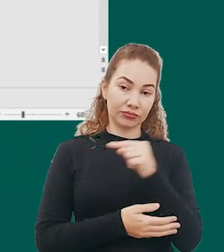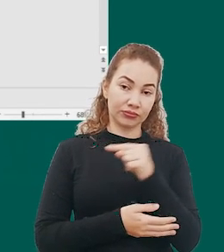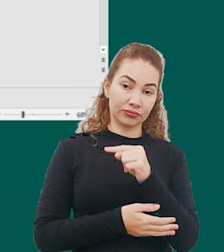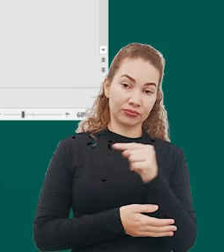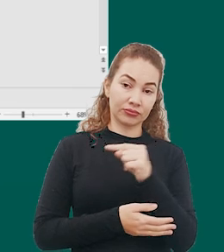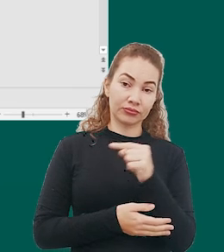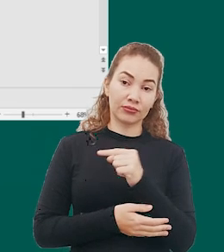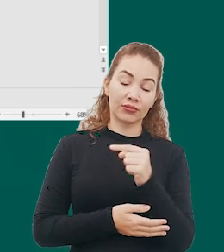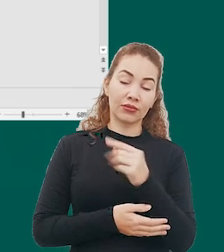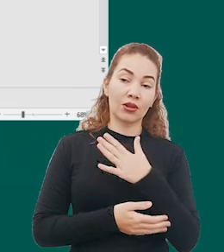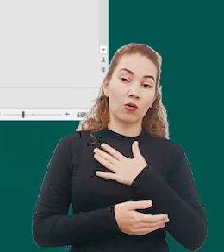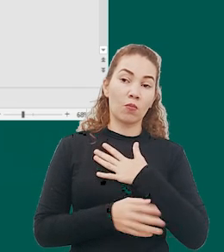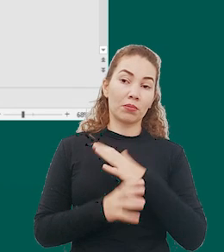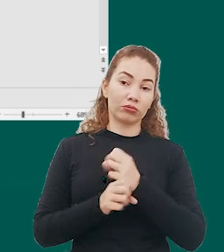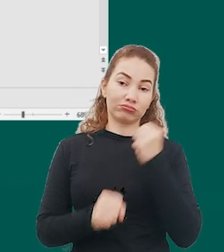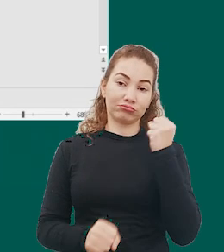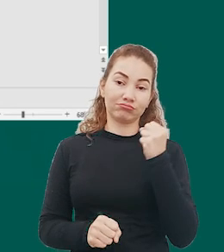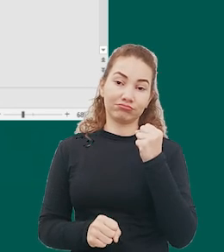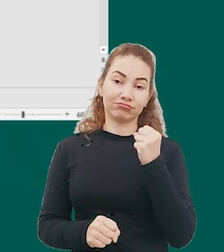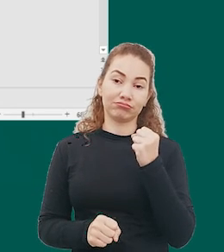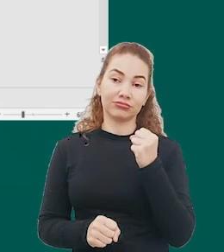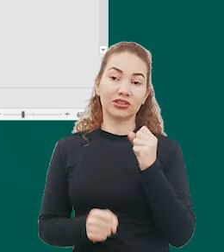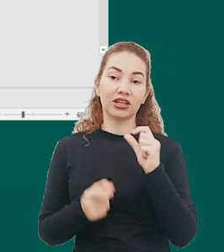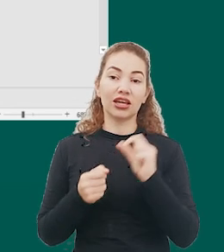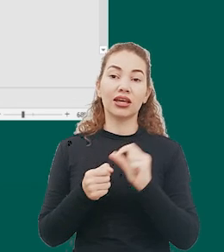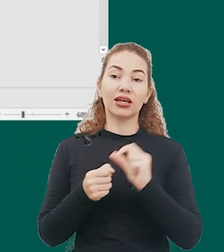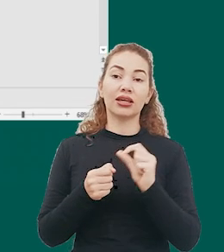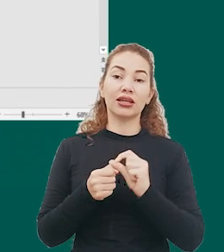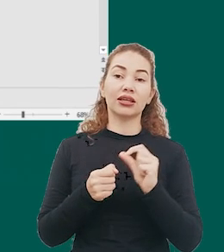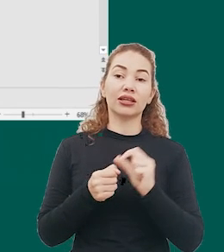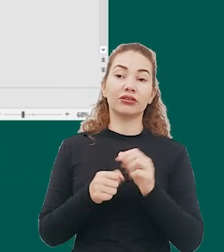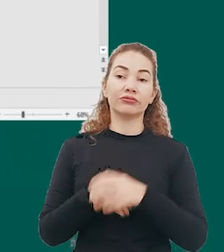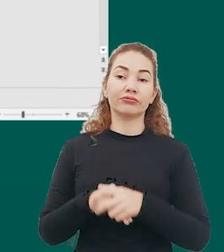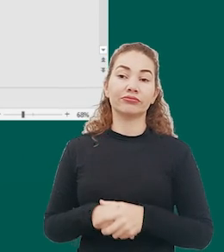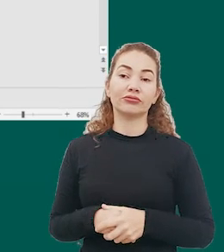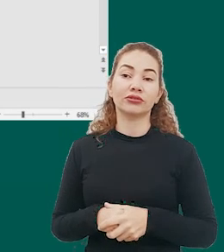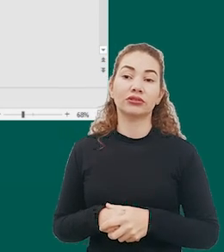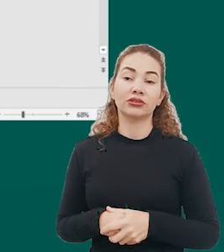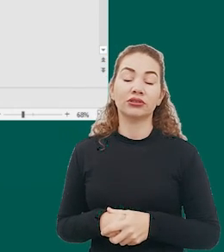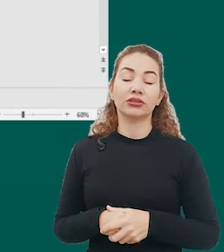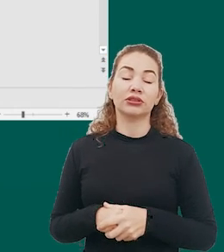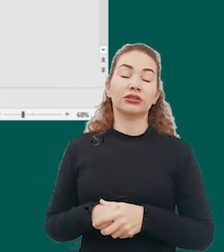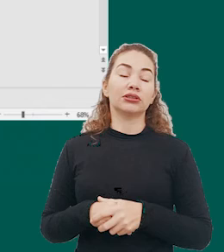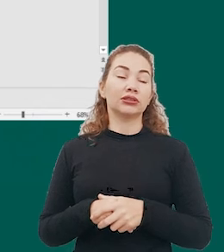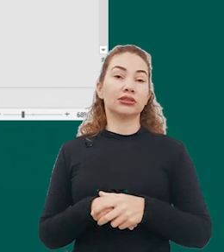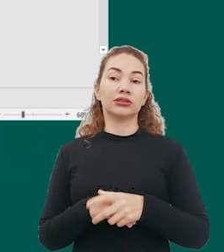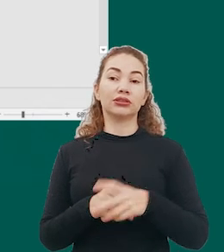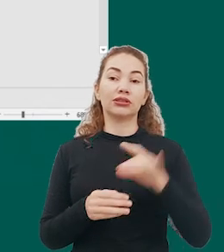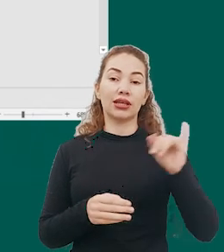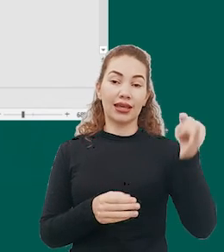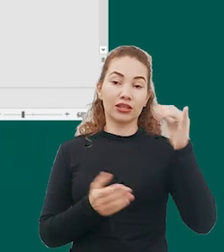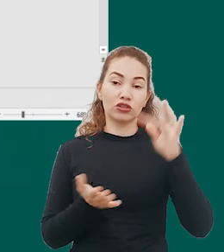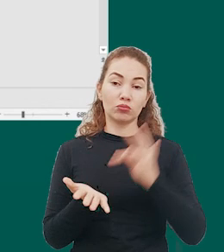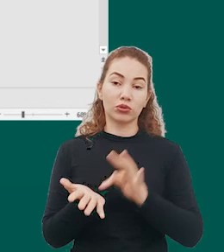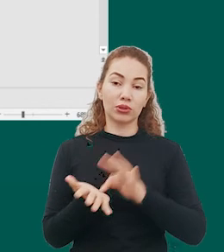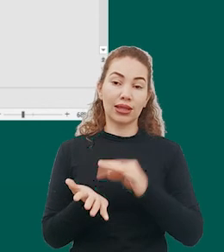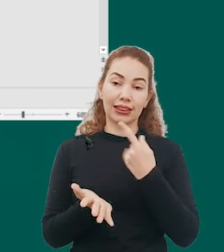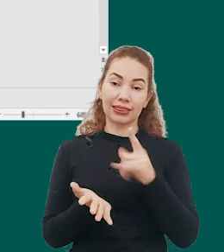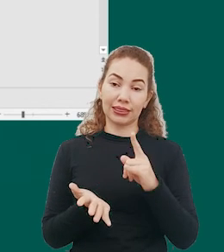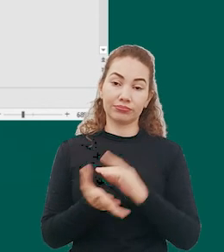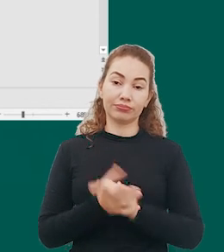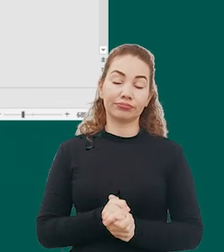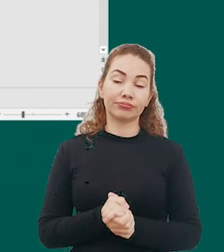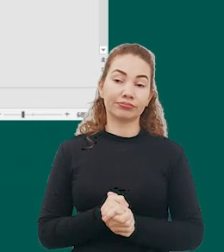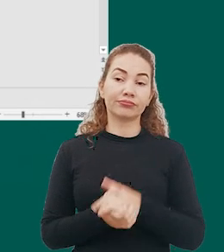menos o meu lucro, que eu lancei lá em rendimentos isentos e não tributáveis. Desta